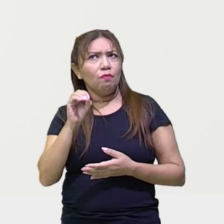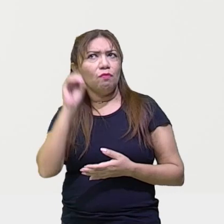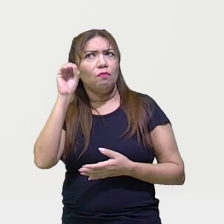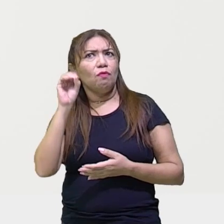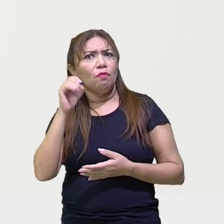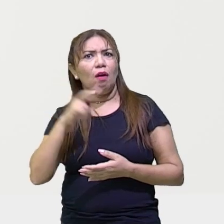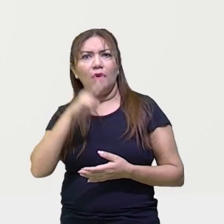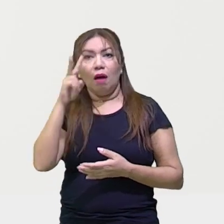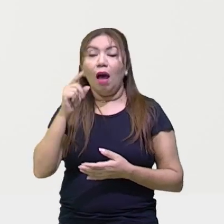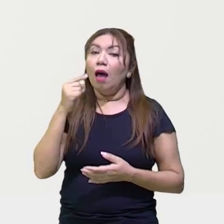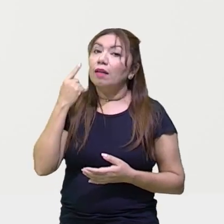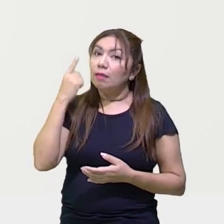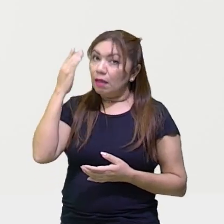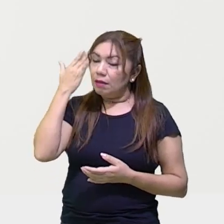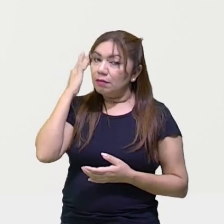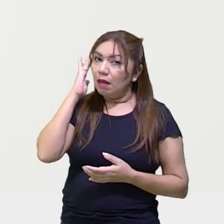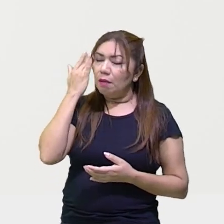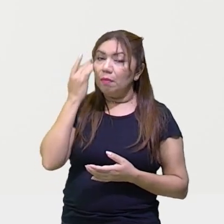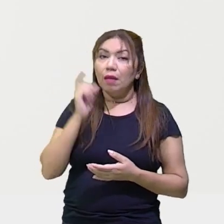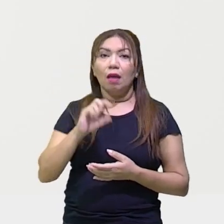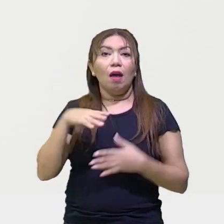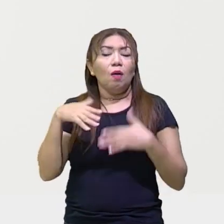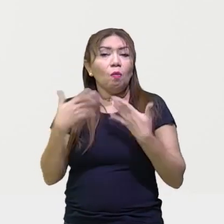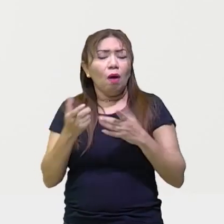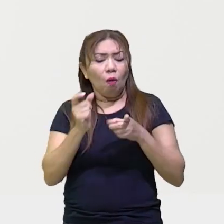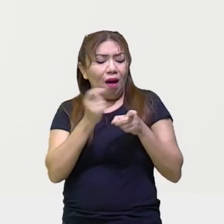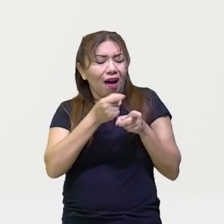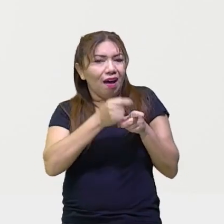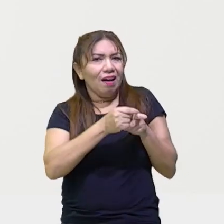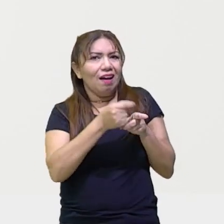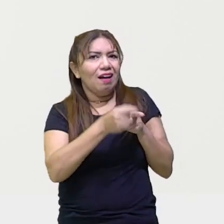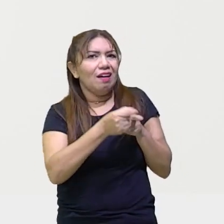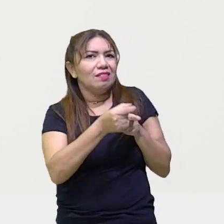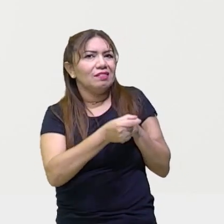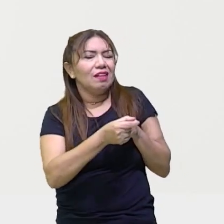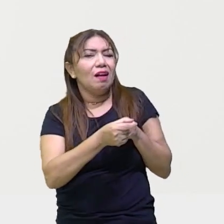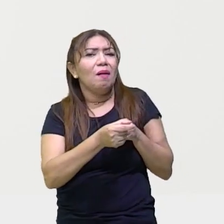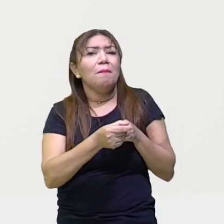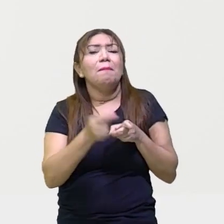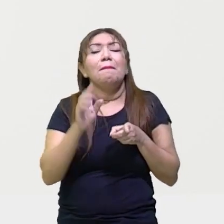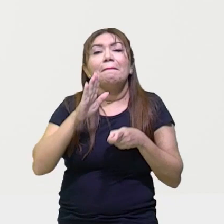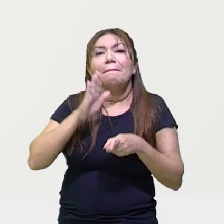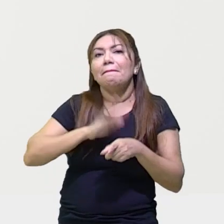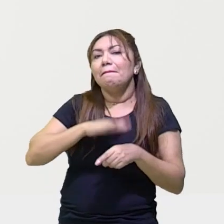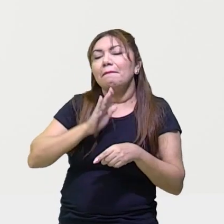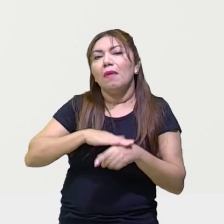vocês entendam a sílaba mais forte, ou seja, a sílaba que eu demoro mais.